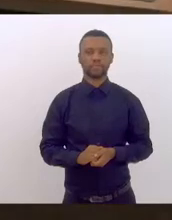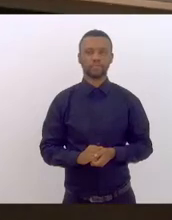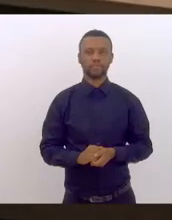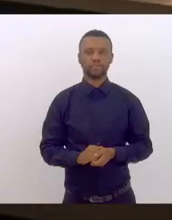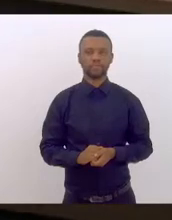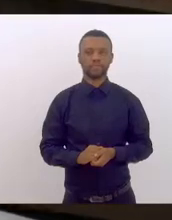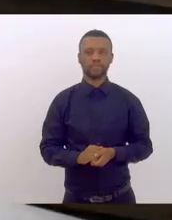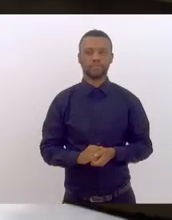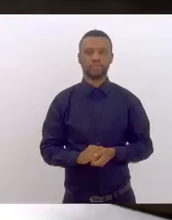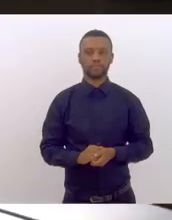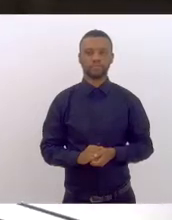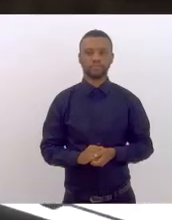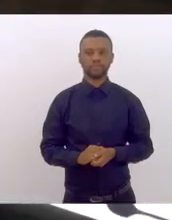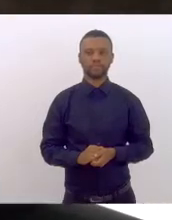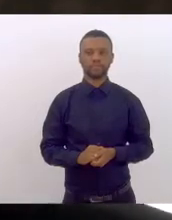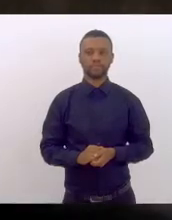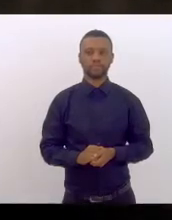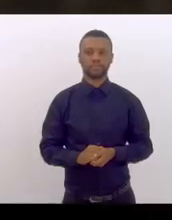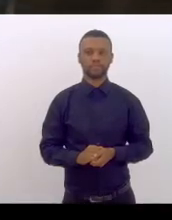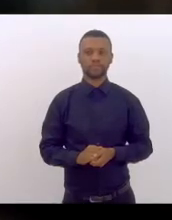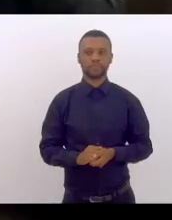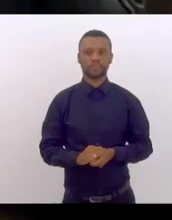E aí